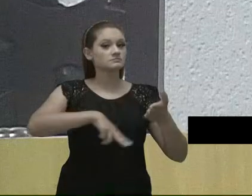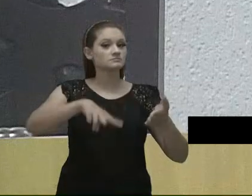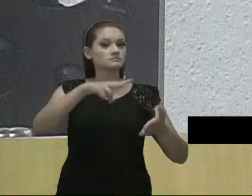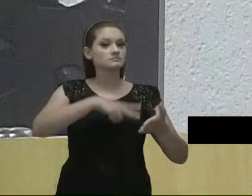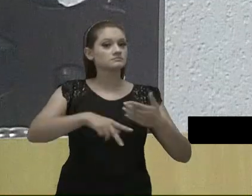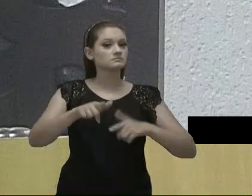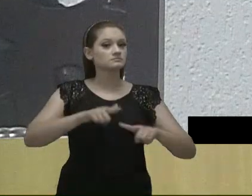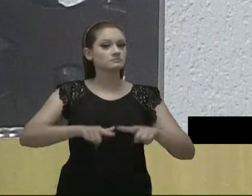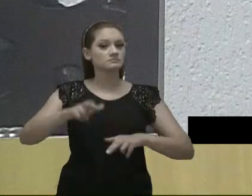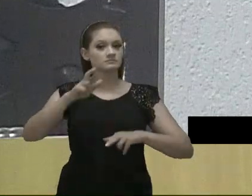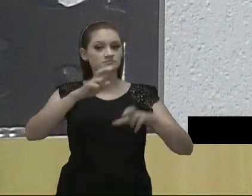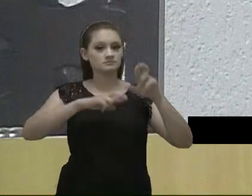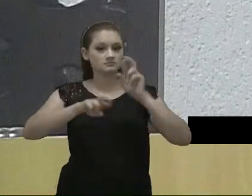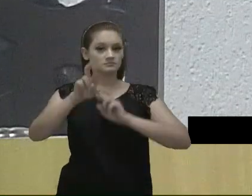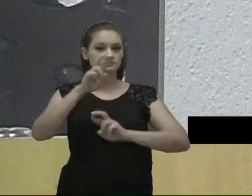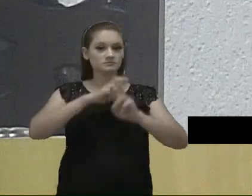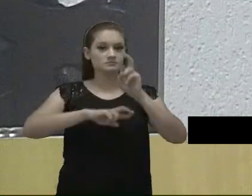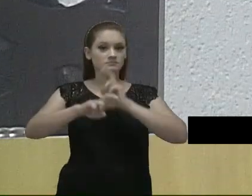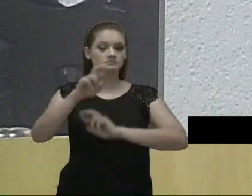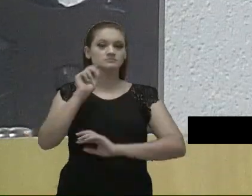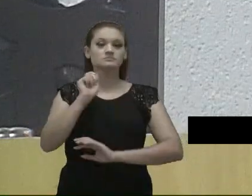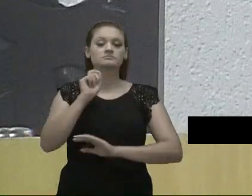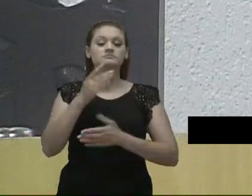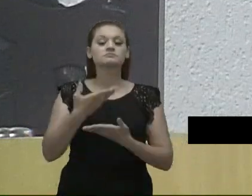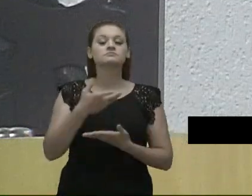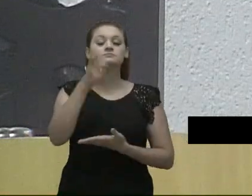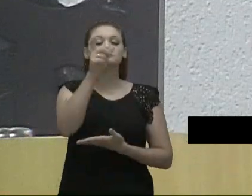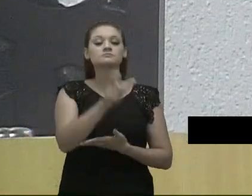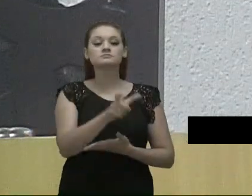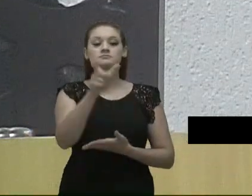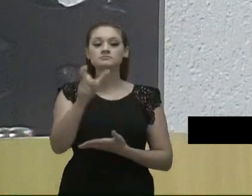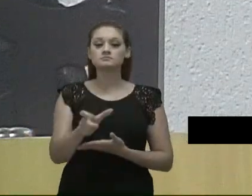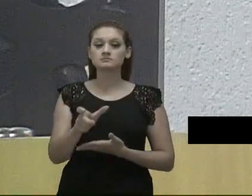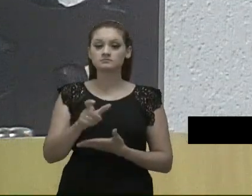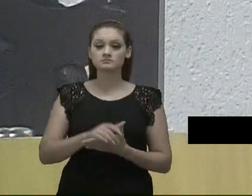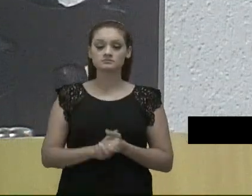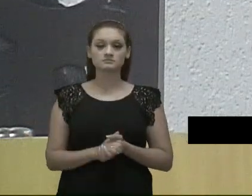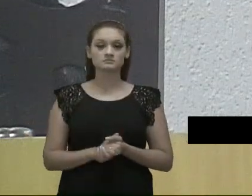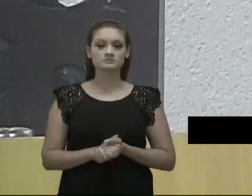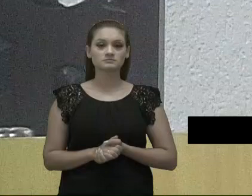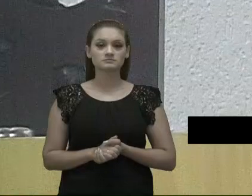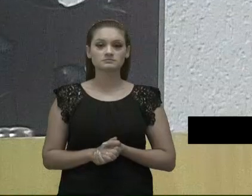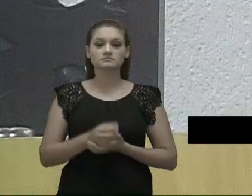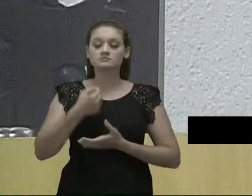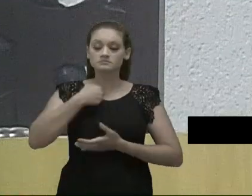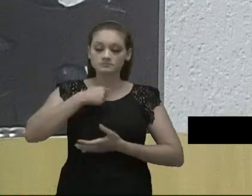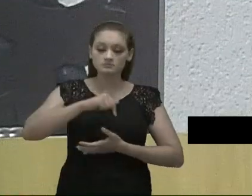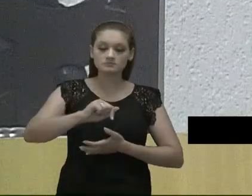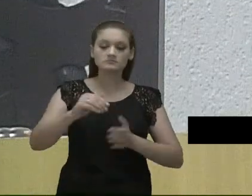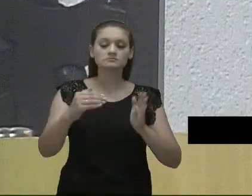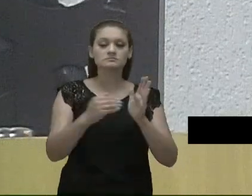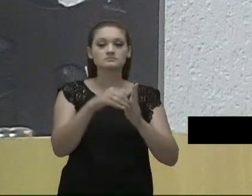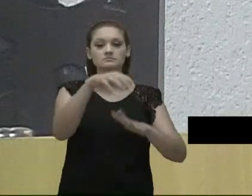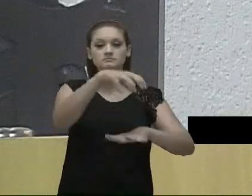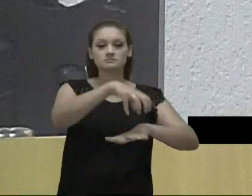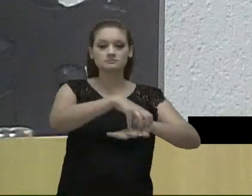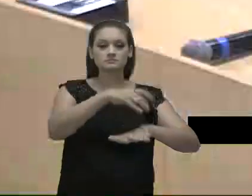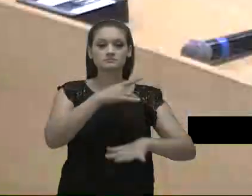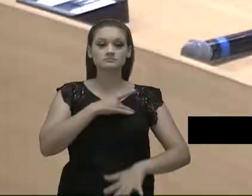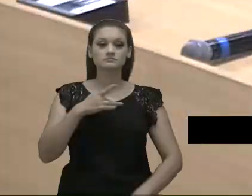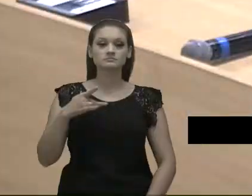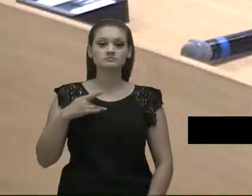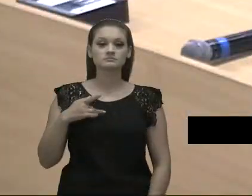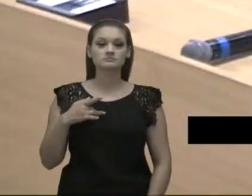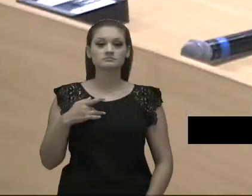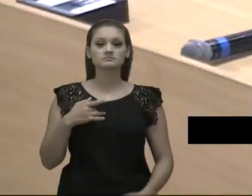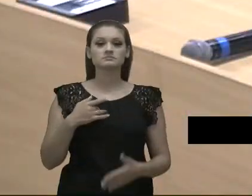serviço, fiscalizando, e quem são os membros dessa comissão que vai até a unidade? É